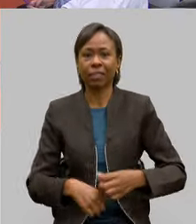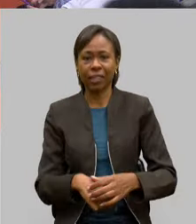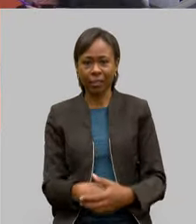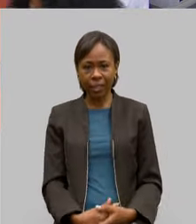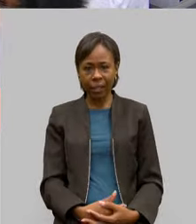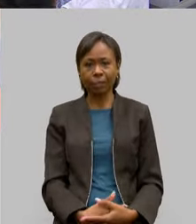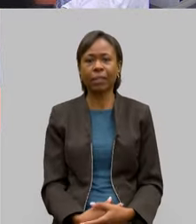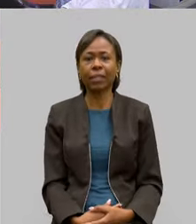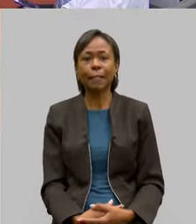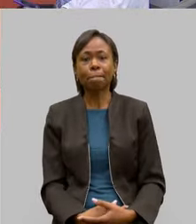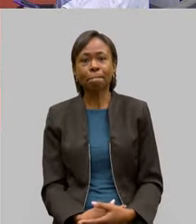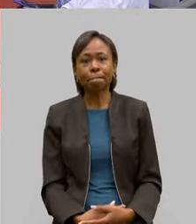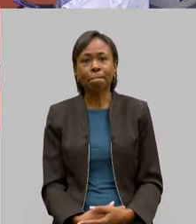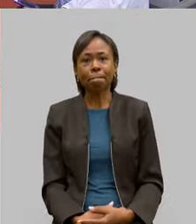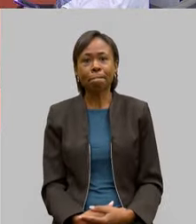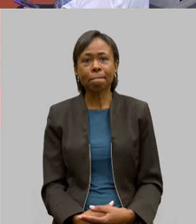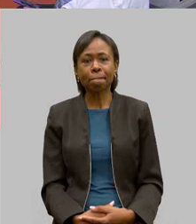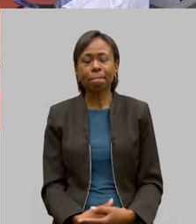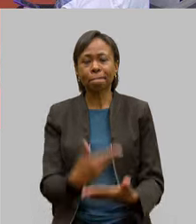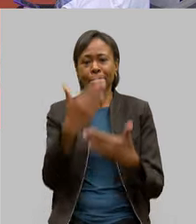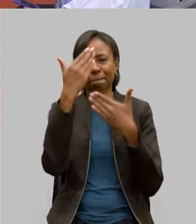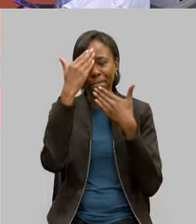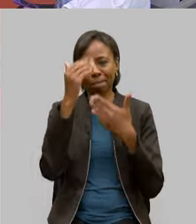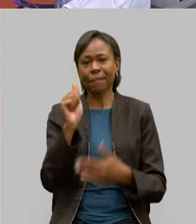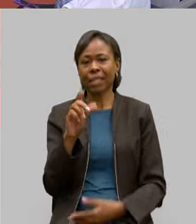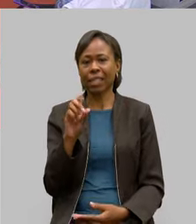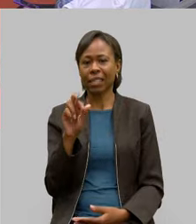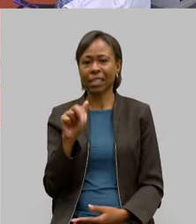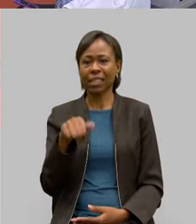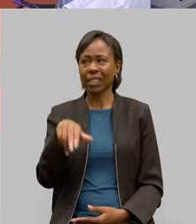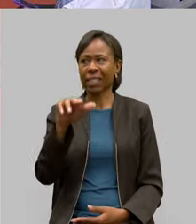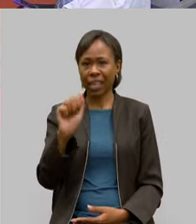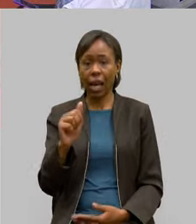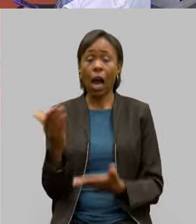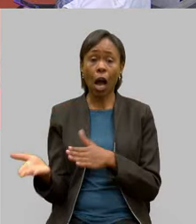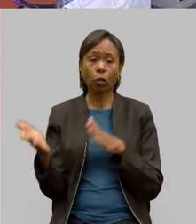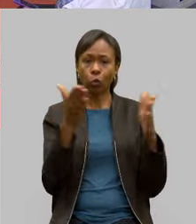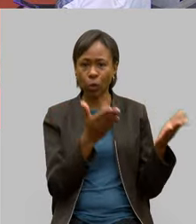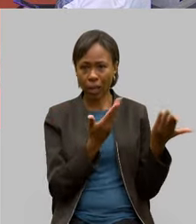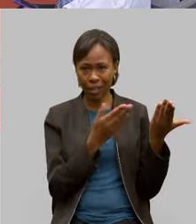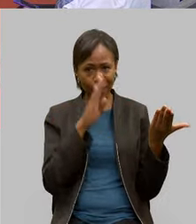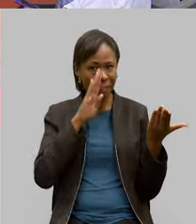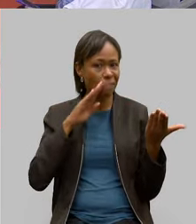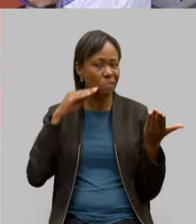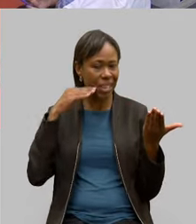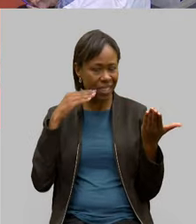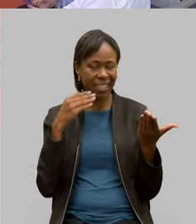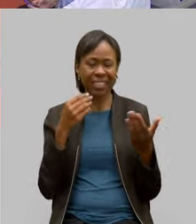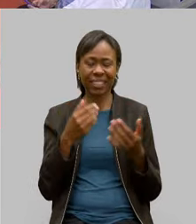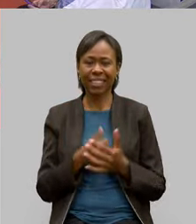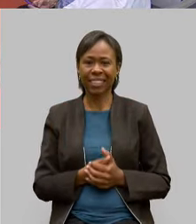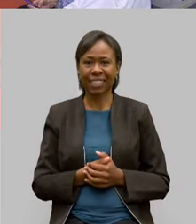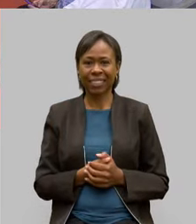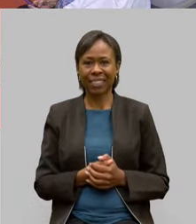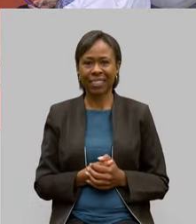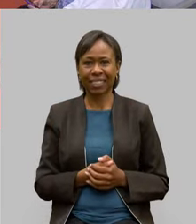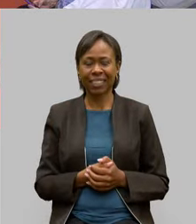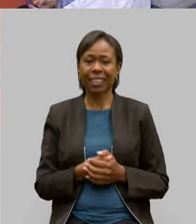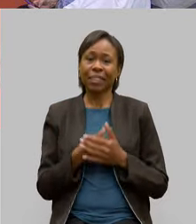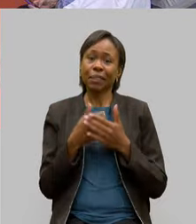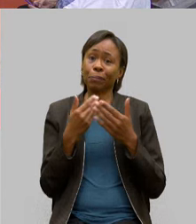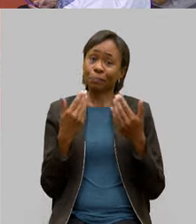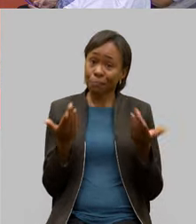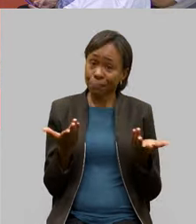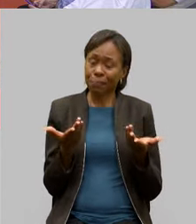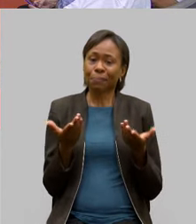obrigada eu sou eu agora obrigado Adri passamos a palavra deputada Beatriz Cerqueira bem gente para